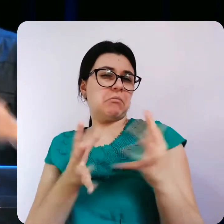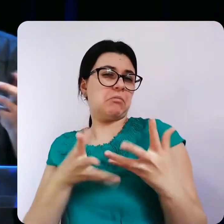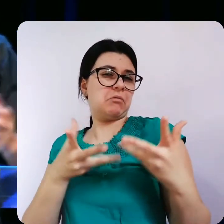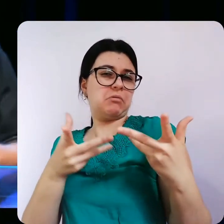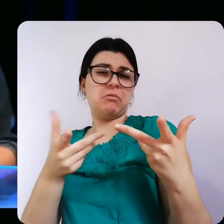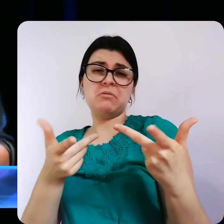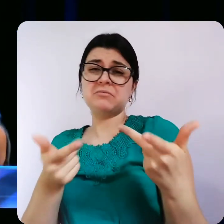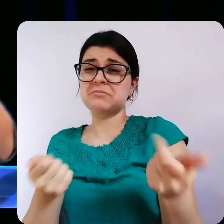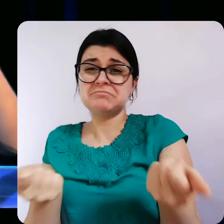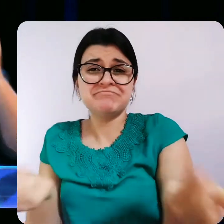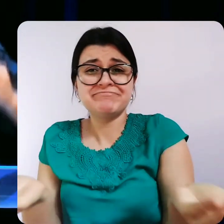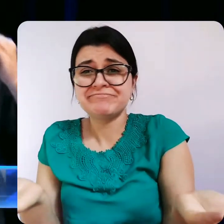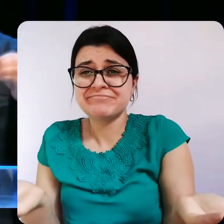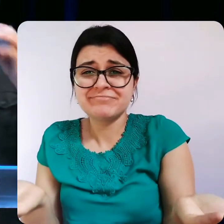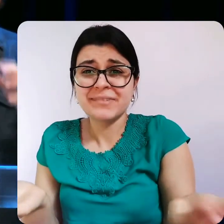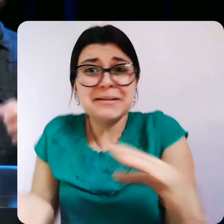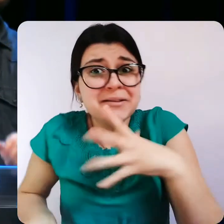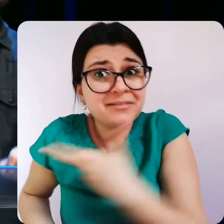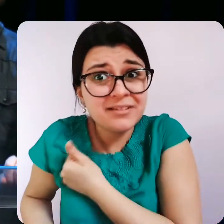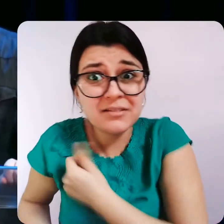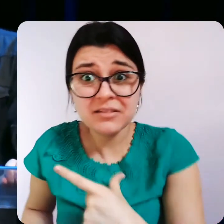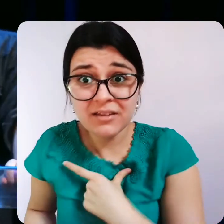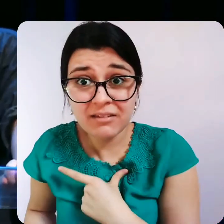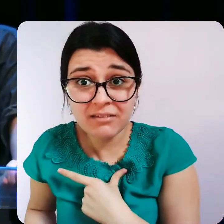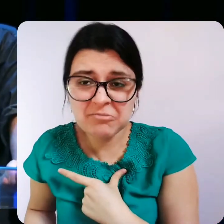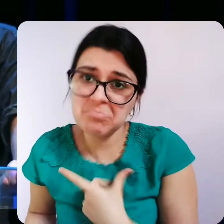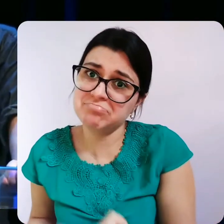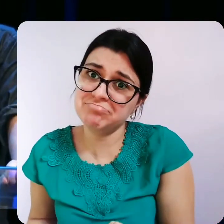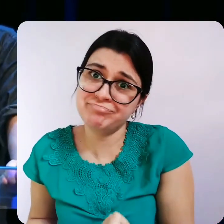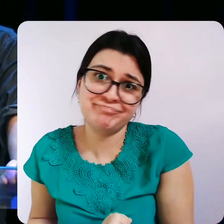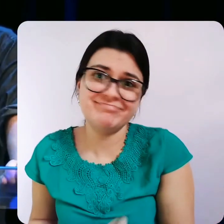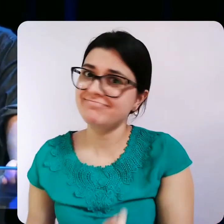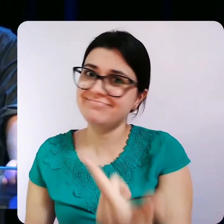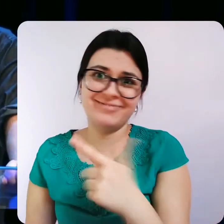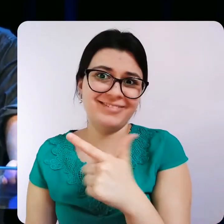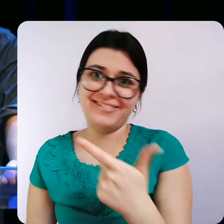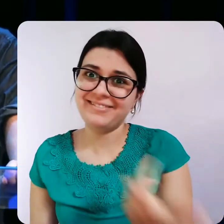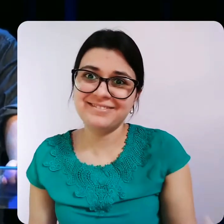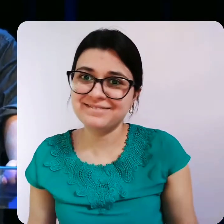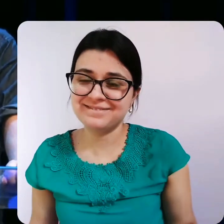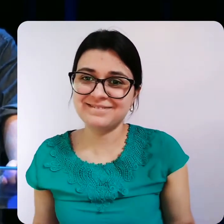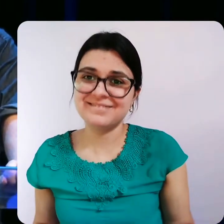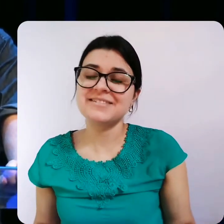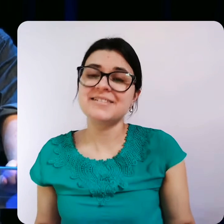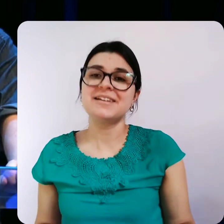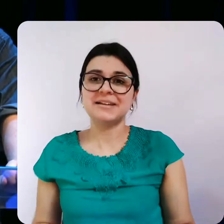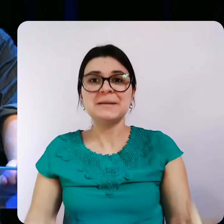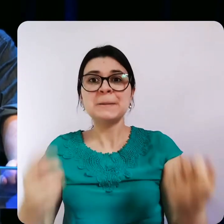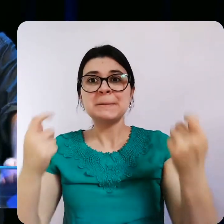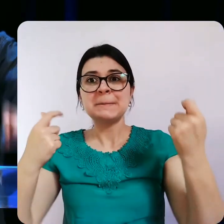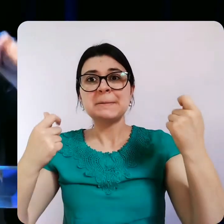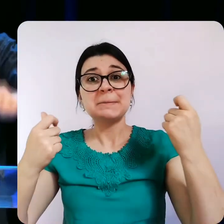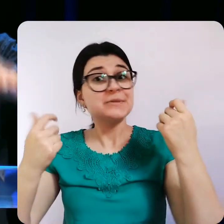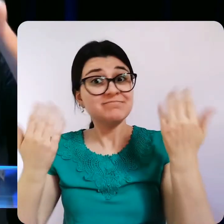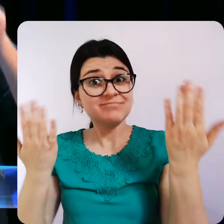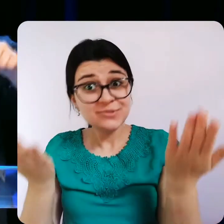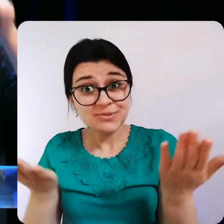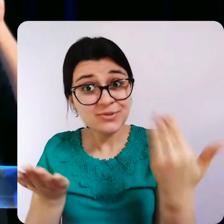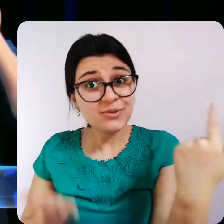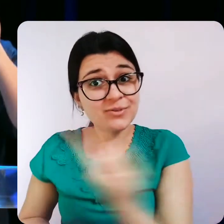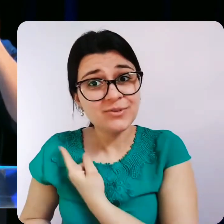Não adianta nada, porque nosso estado natural é de escravidão. Nós somos escravos. Essa é a nossa realidade, escravos dos